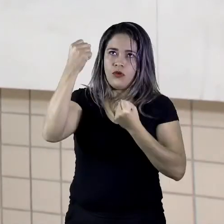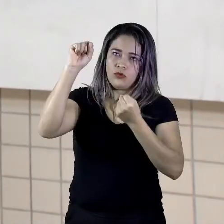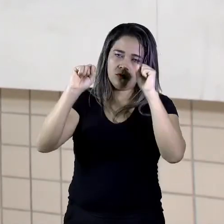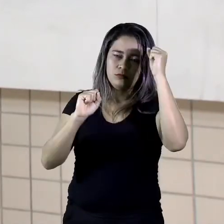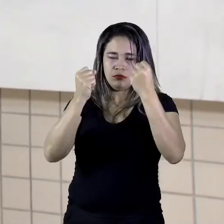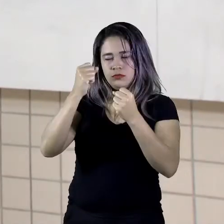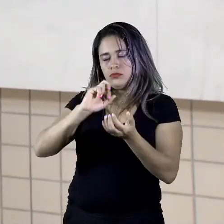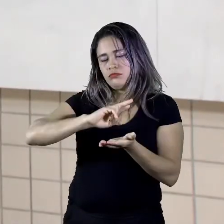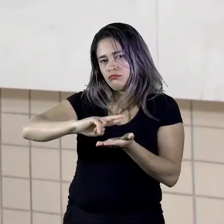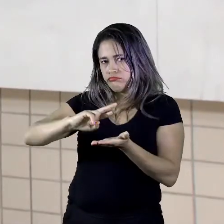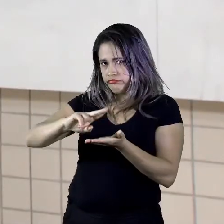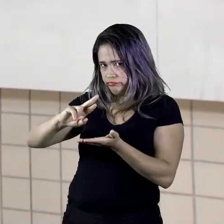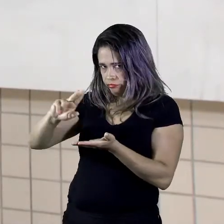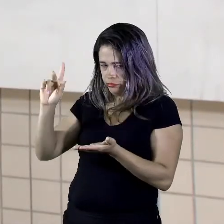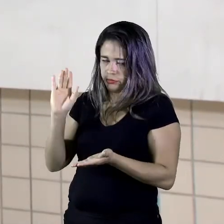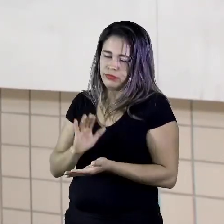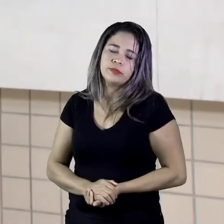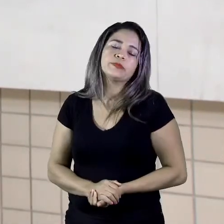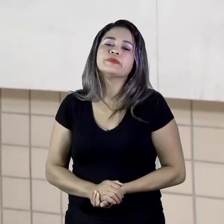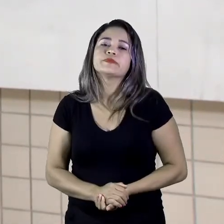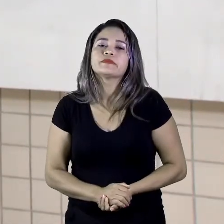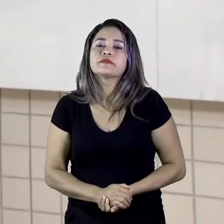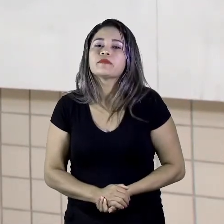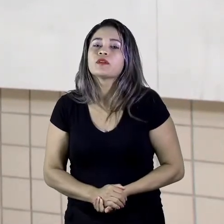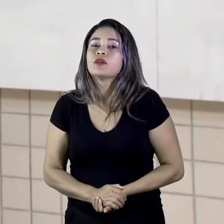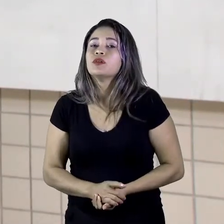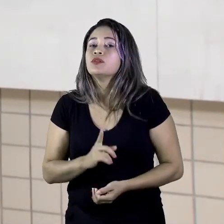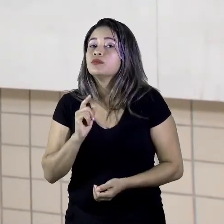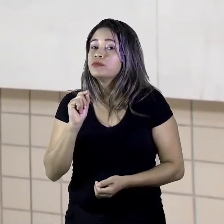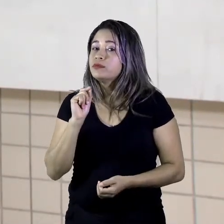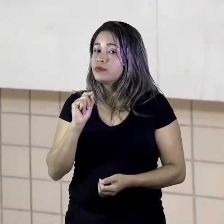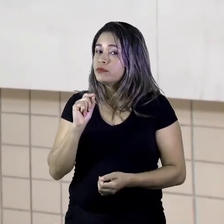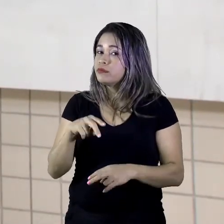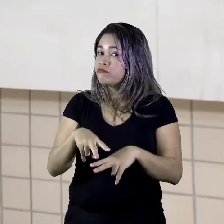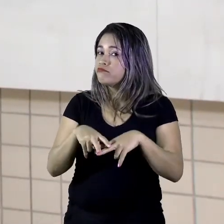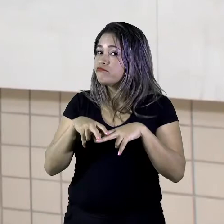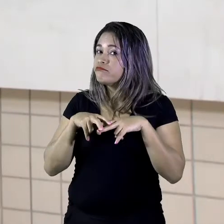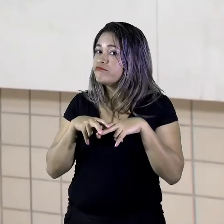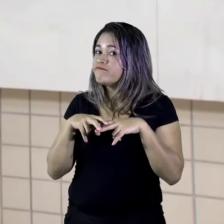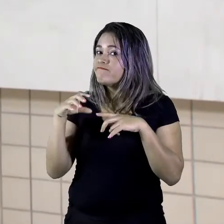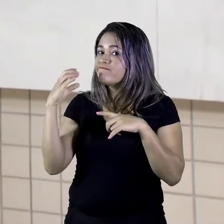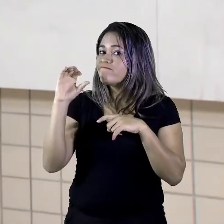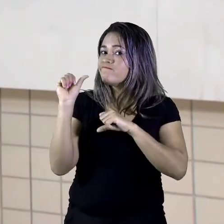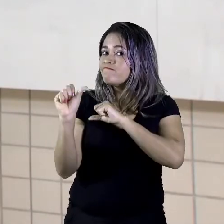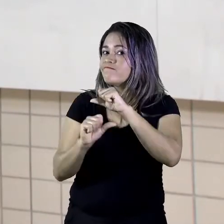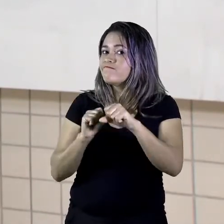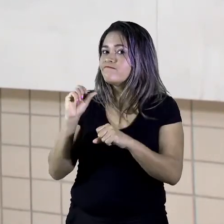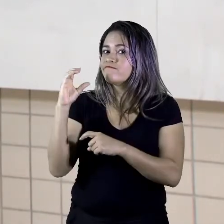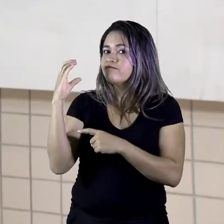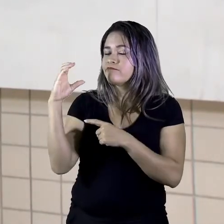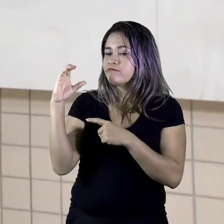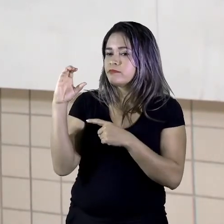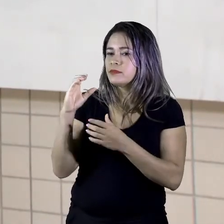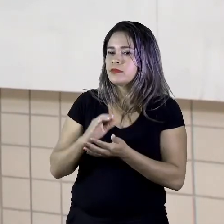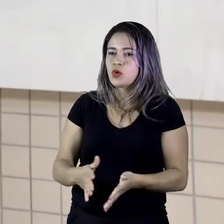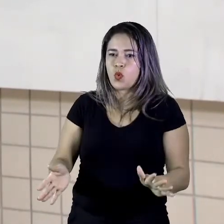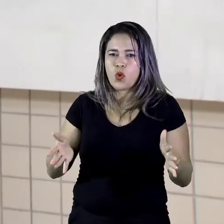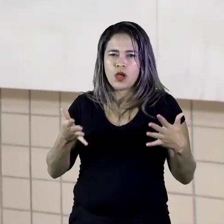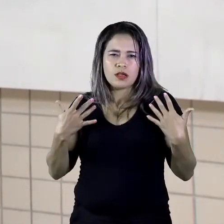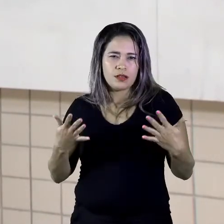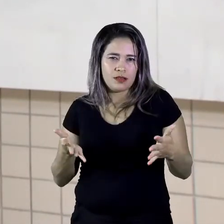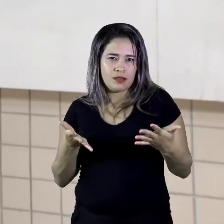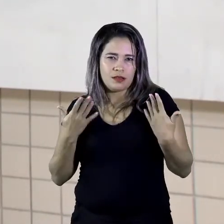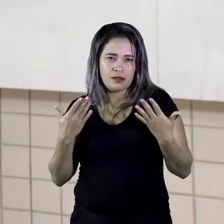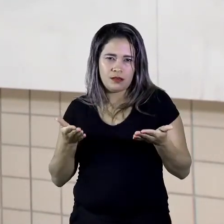também. As consequências, então, das mudanças climáticas podem acontecer, então, com esse aquecimento,